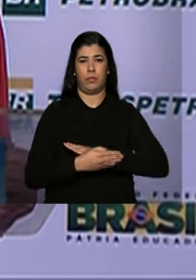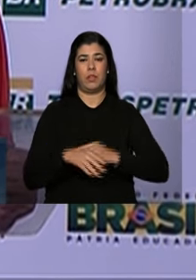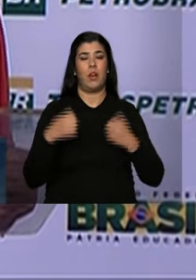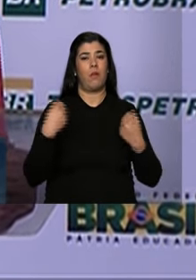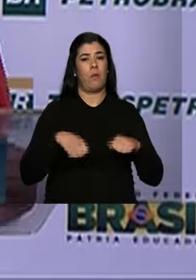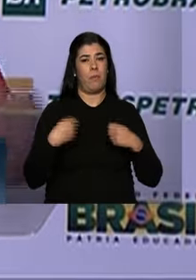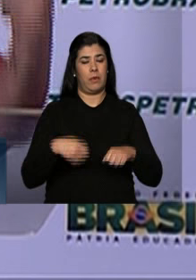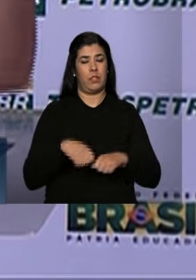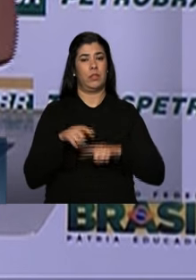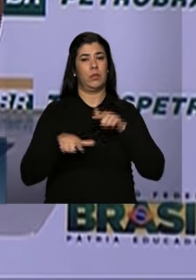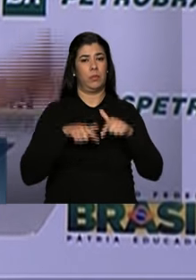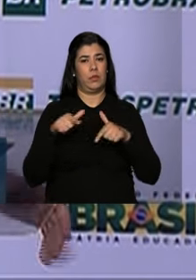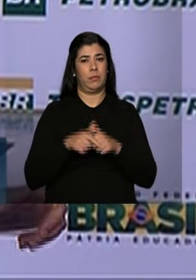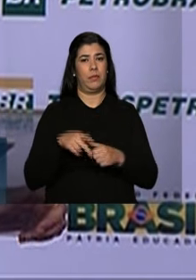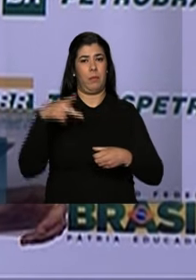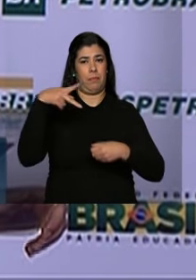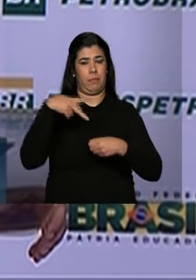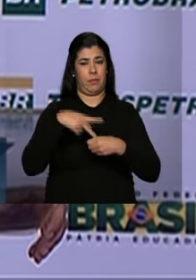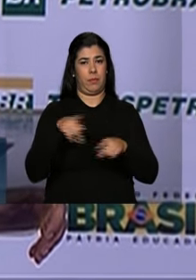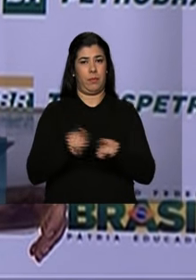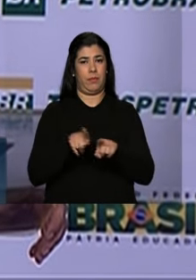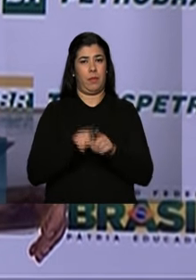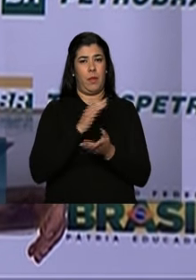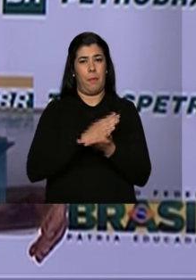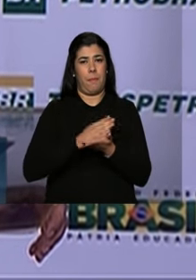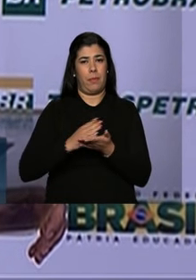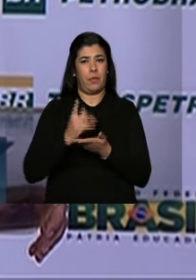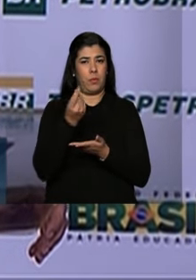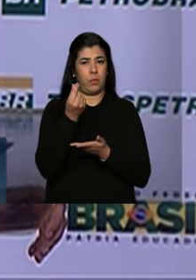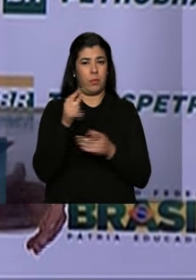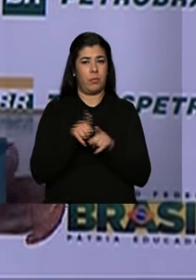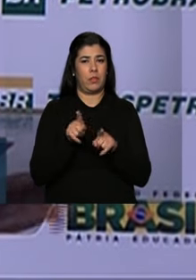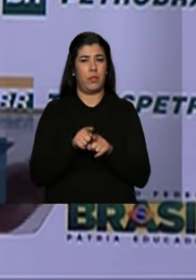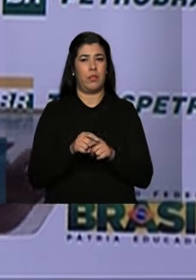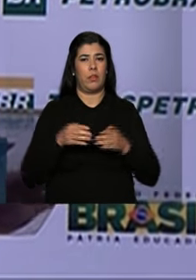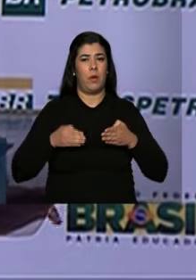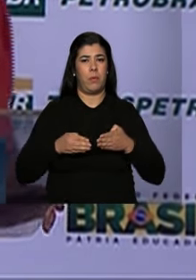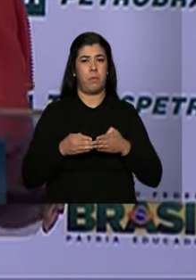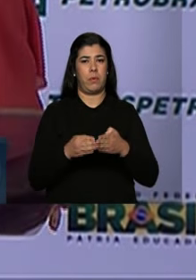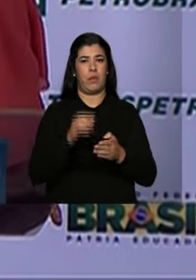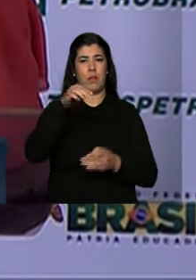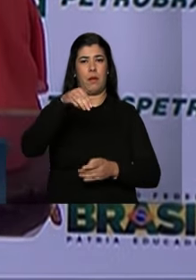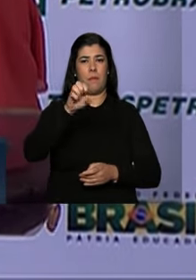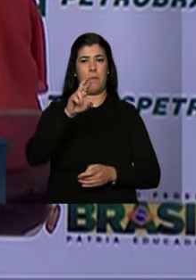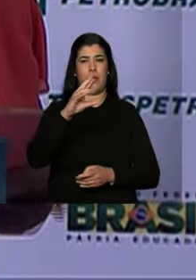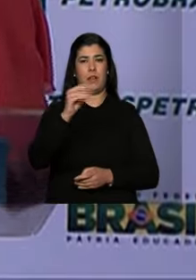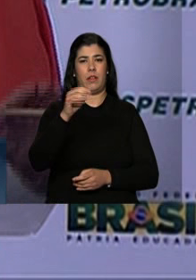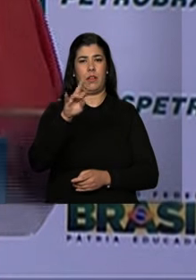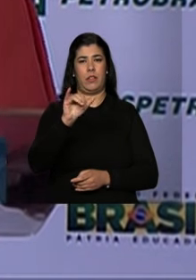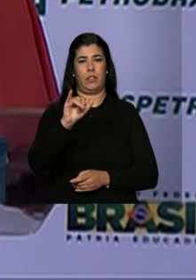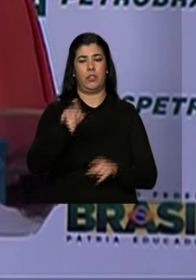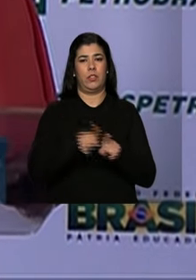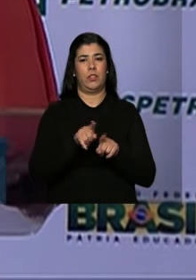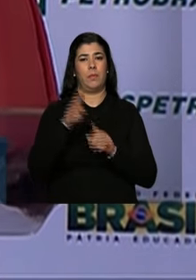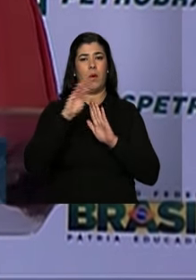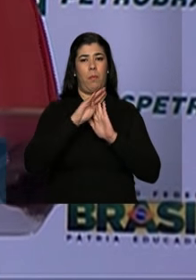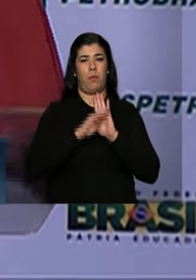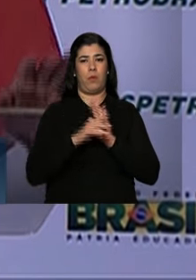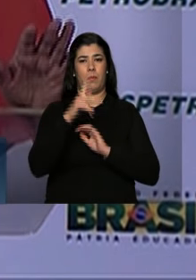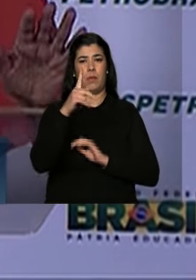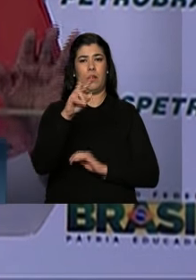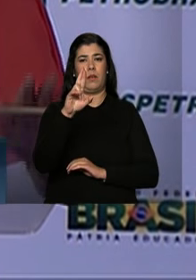Petrobras, o financiamento do Fundo da Marinha Mercante e o Promef. Todos